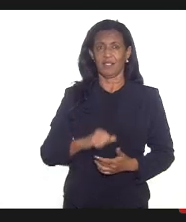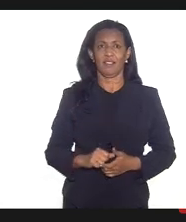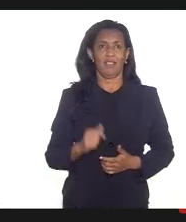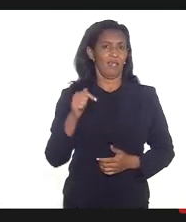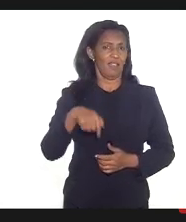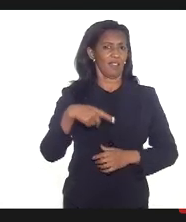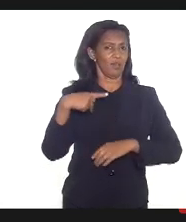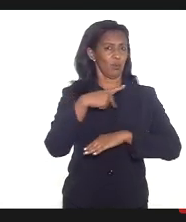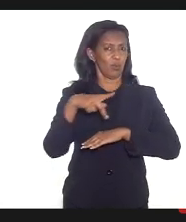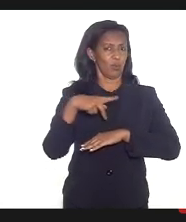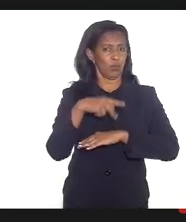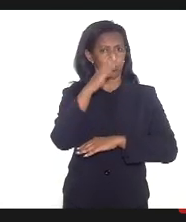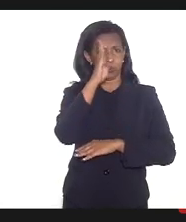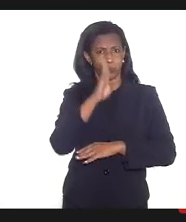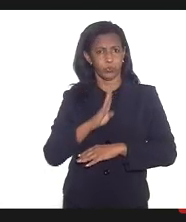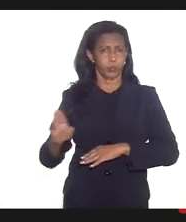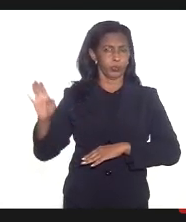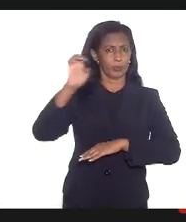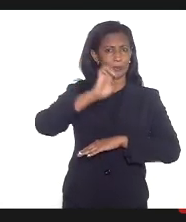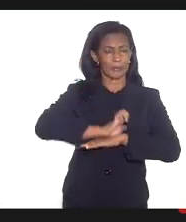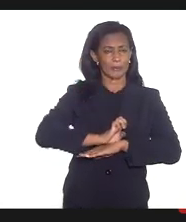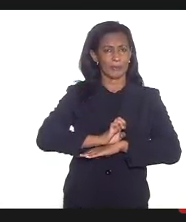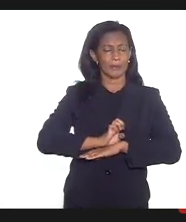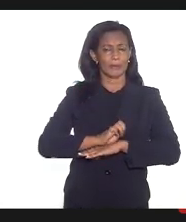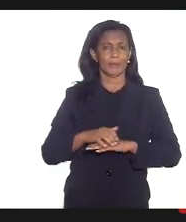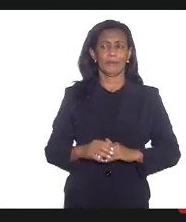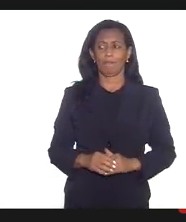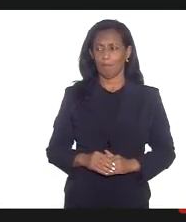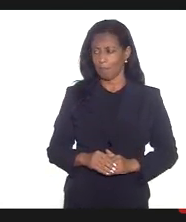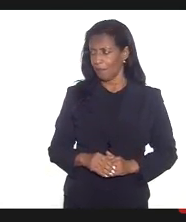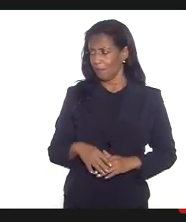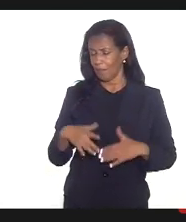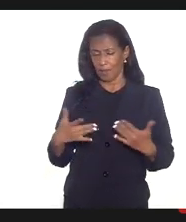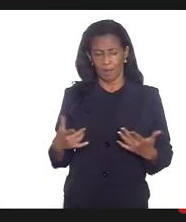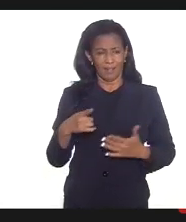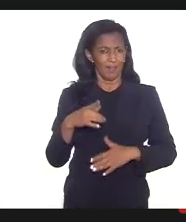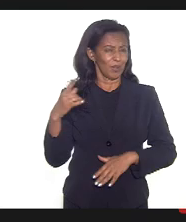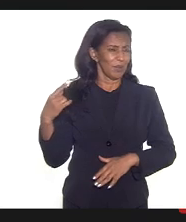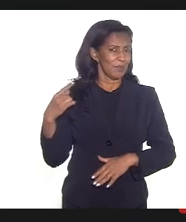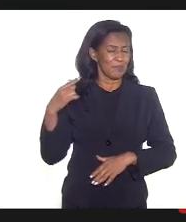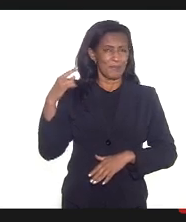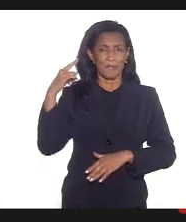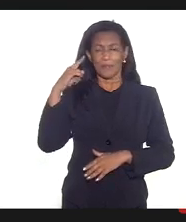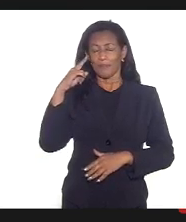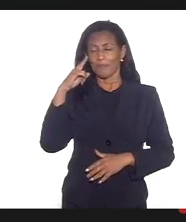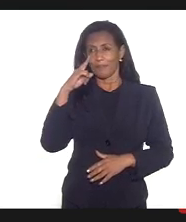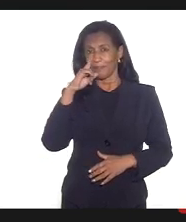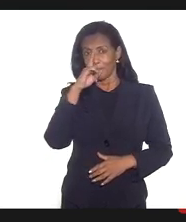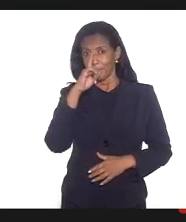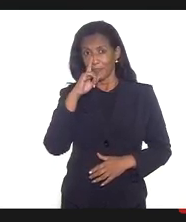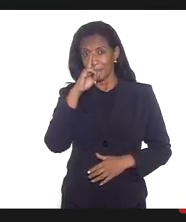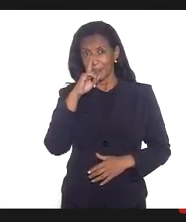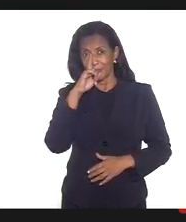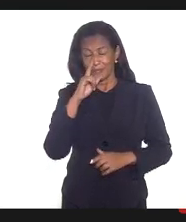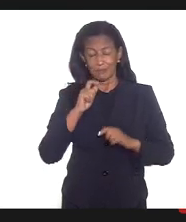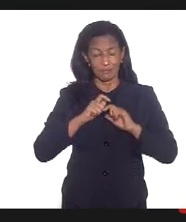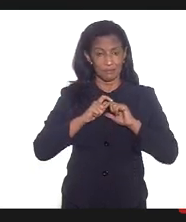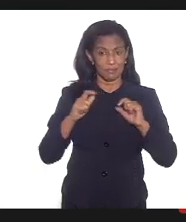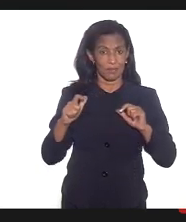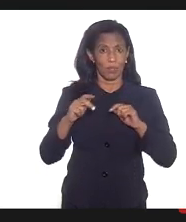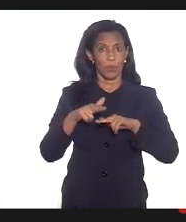no nosso país e no nosso estado a ela obviamente agravou-se muito com a questão